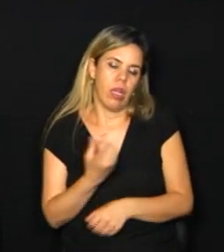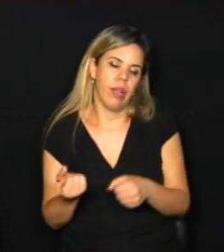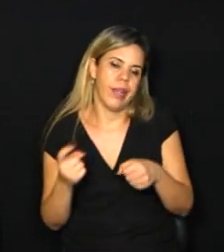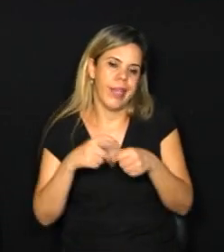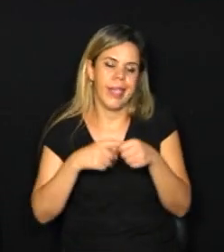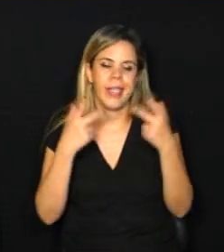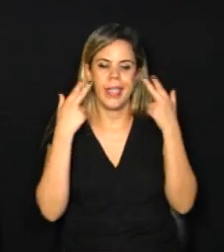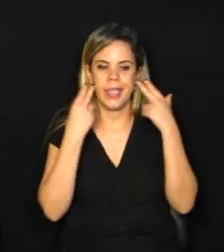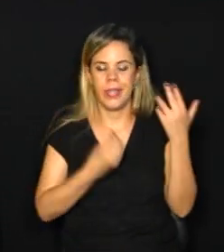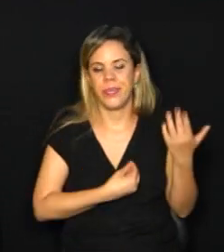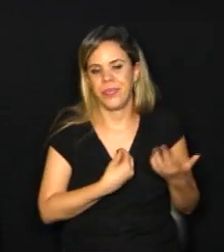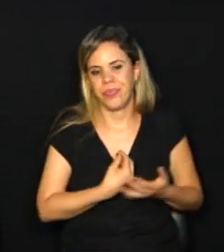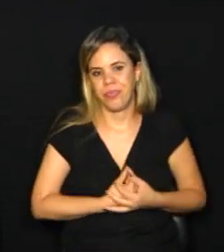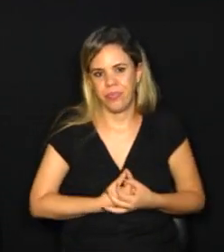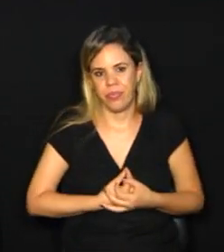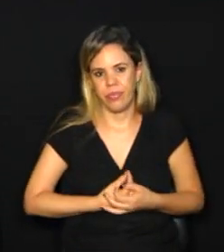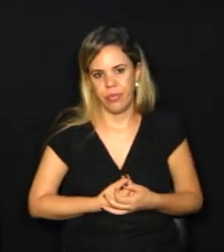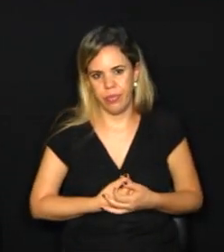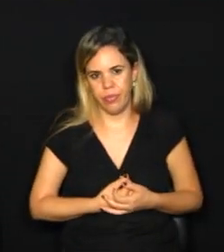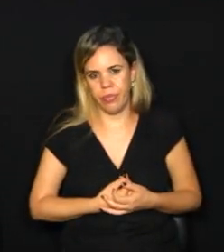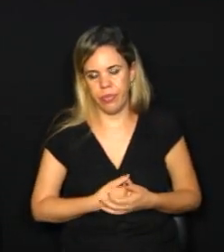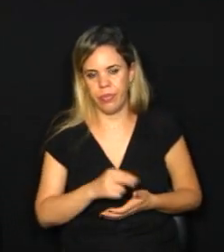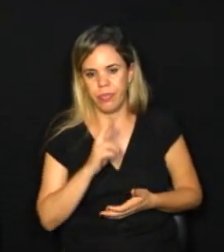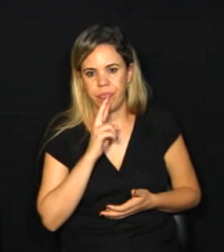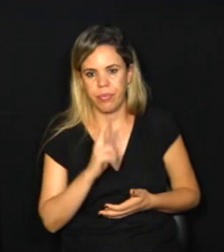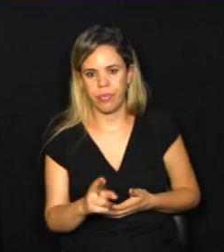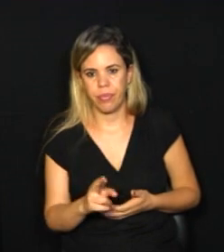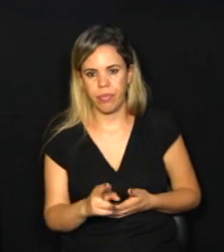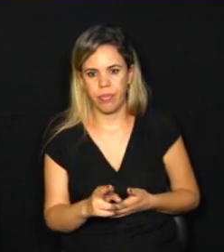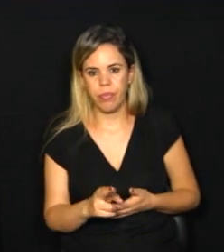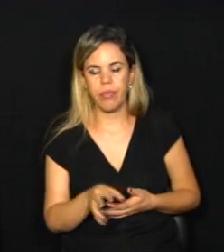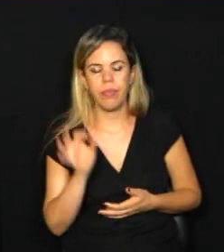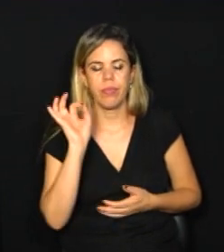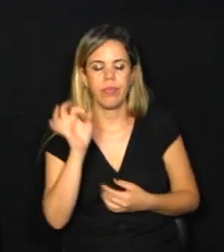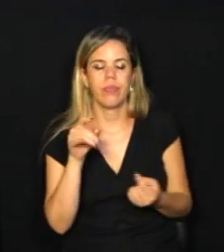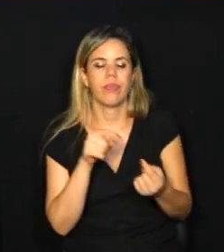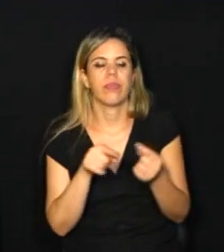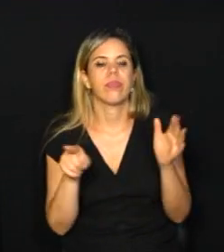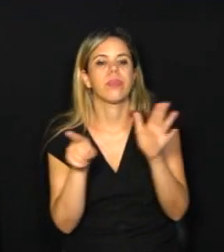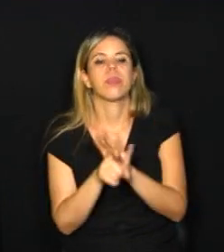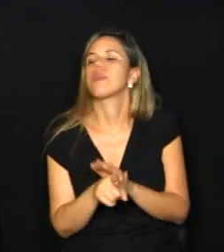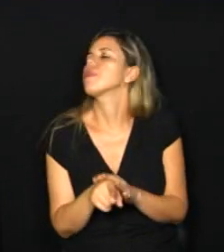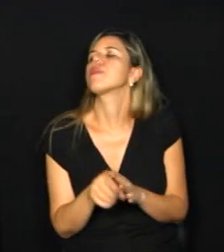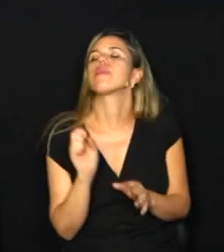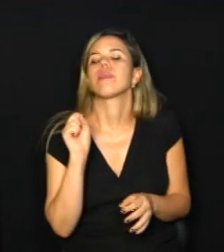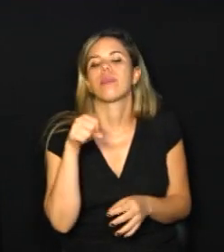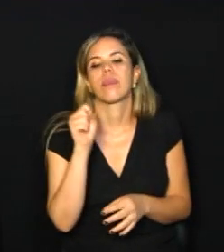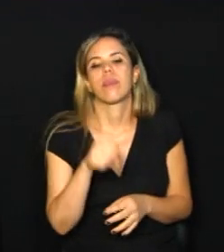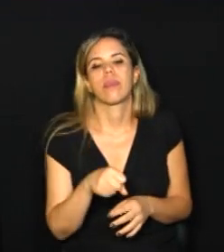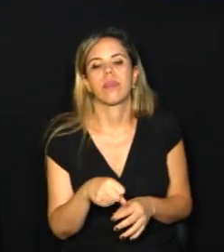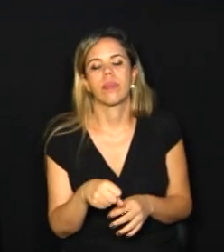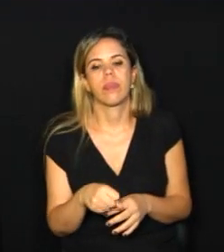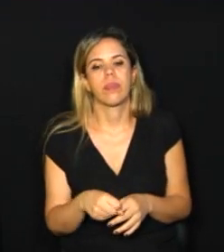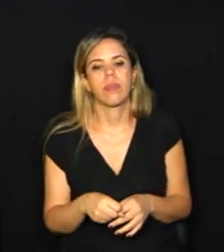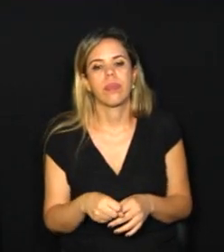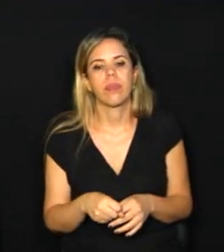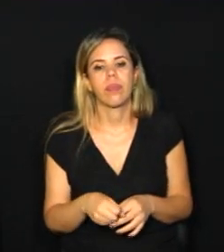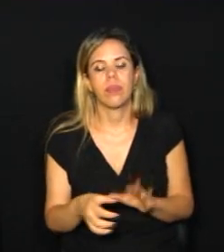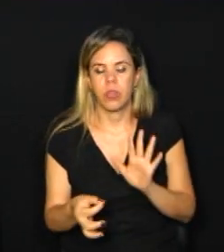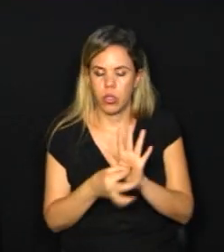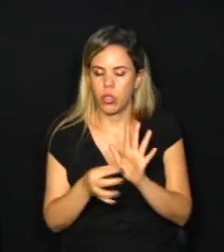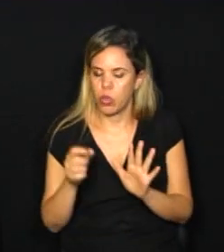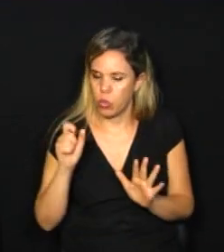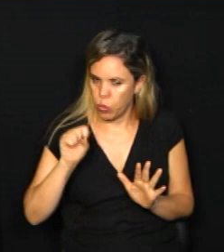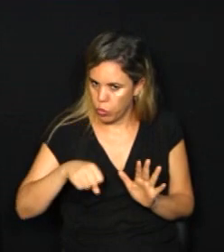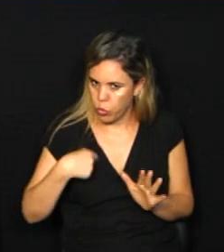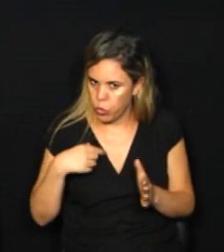retomar a sua normalidade. Então, respondendo de uma forma assertiva a tua pergunta, Totti, sim, nós nos manifestamos. Eu